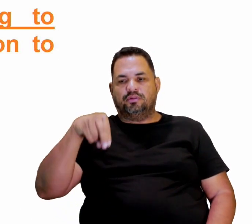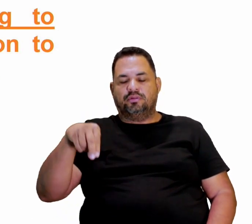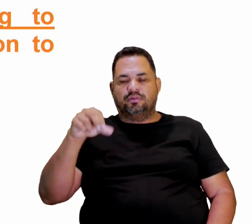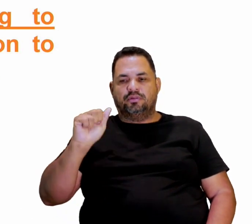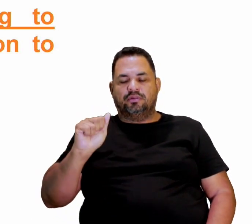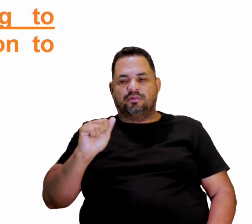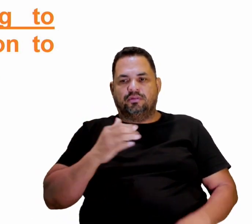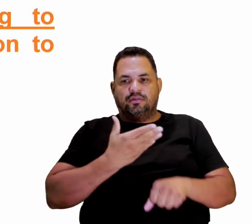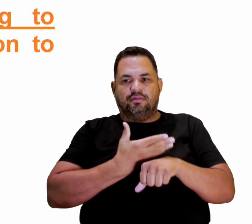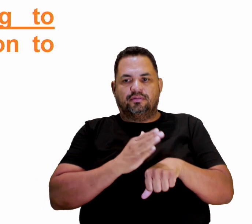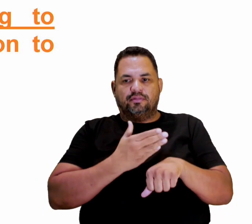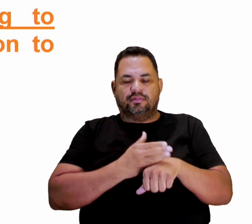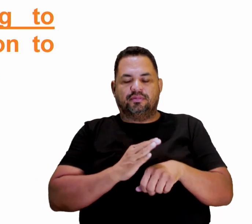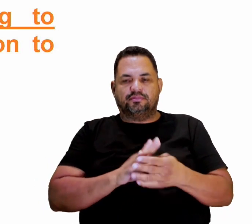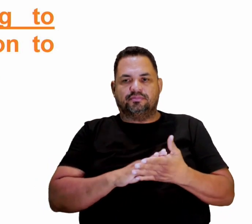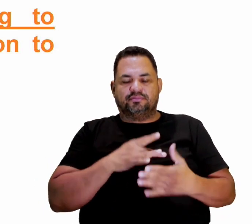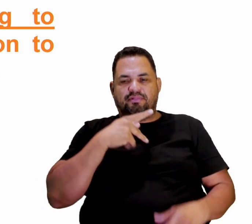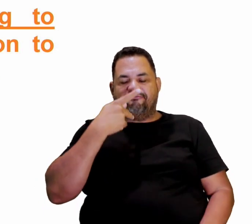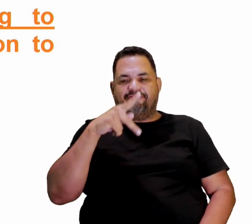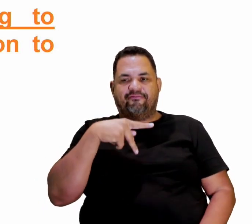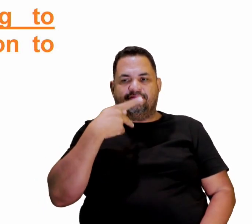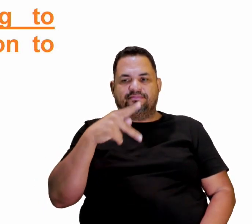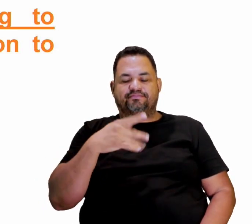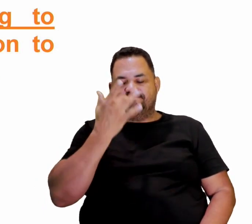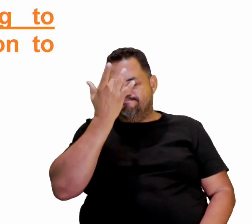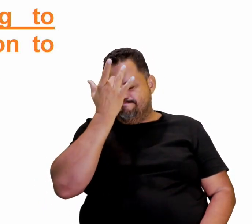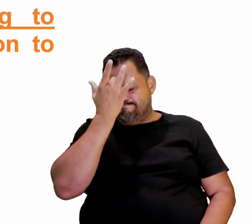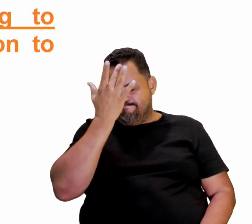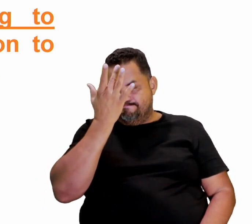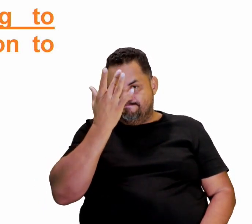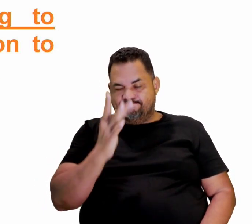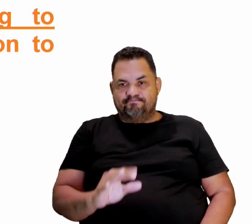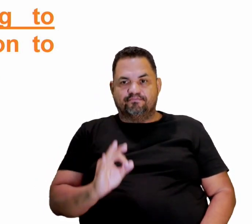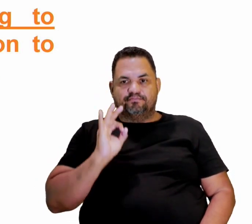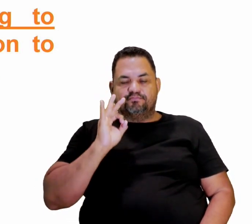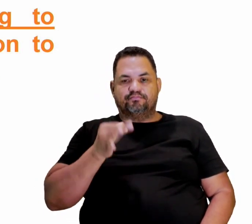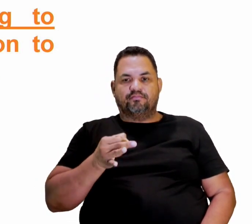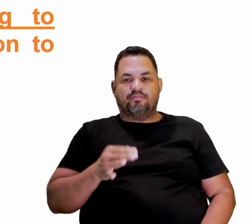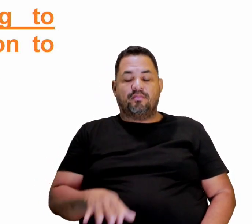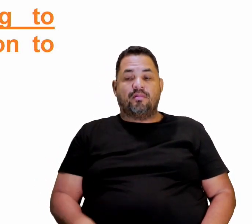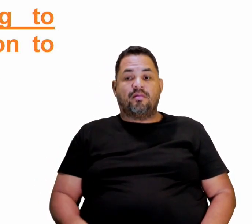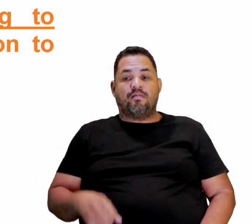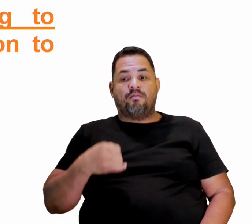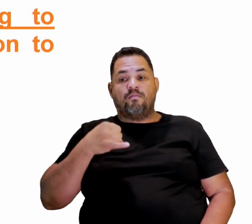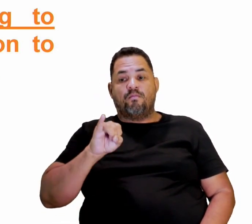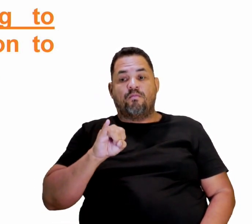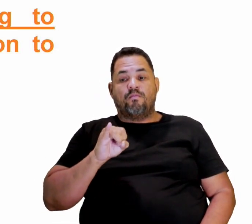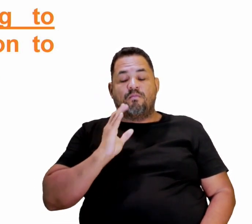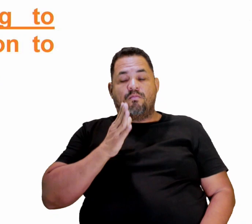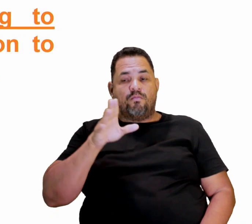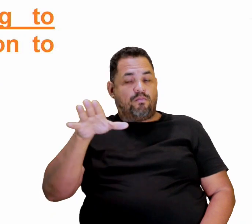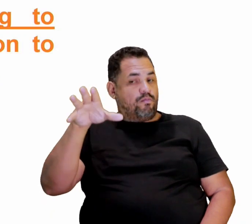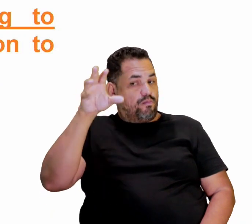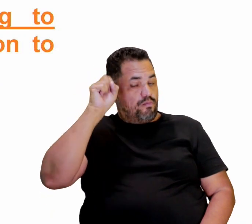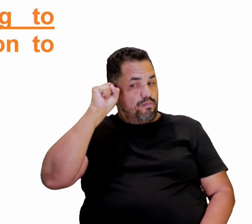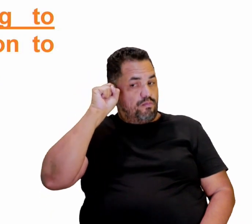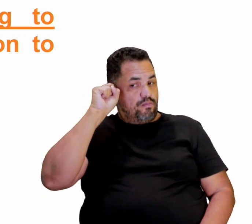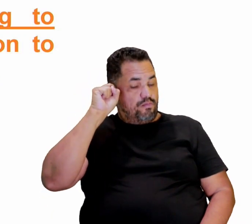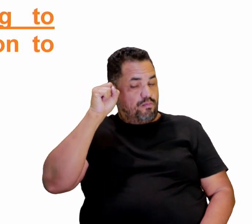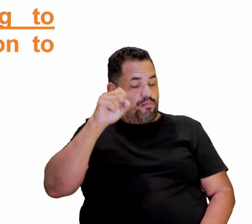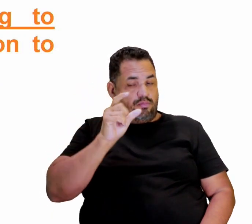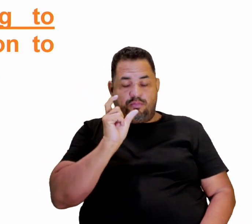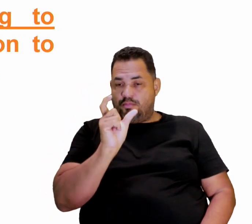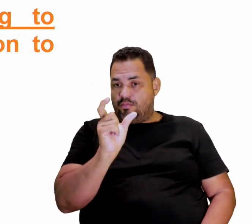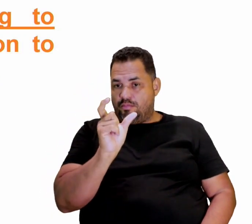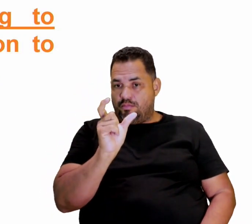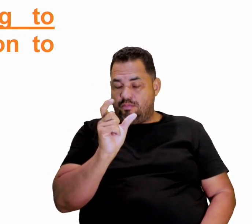mais prático de se falar assim muito mais fácil certo então se você já ouviu essa palavrinha